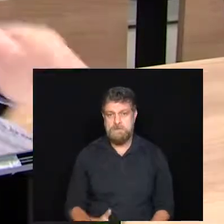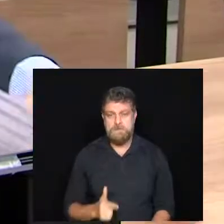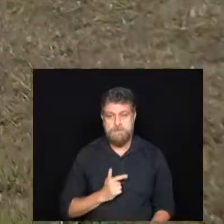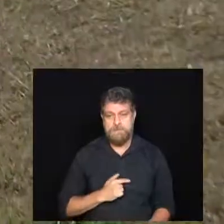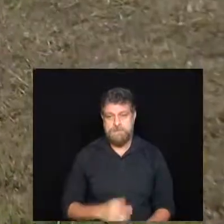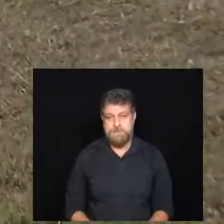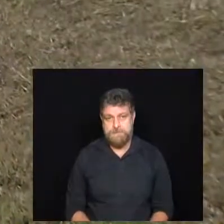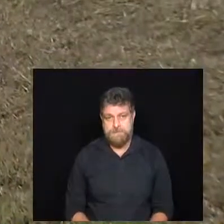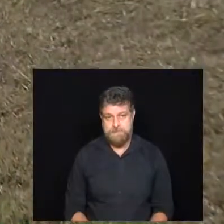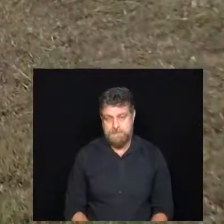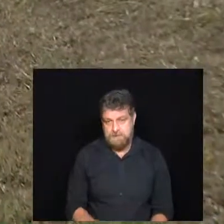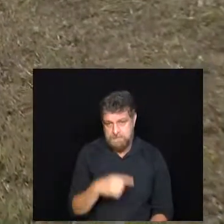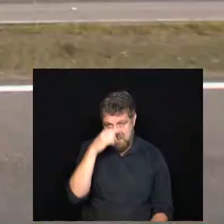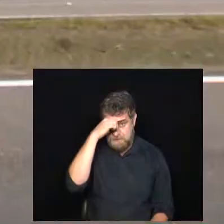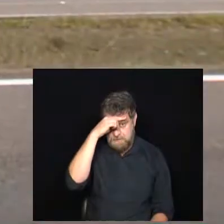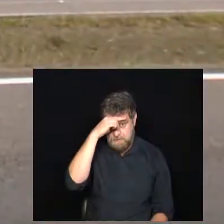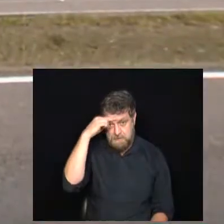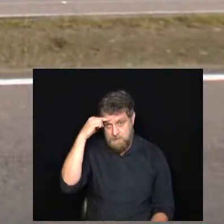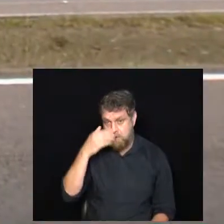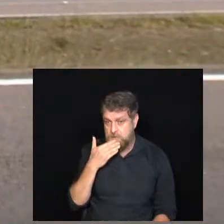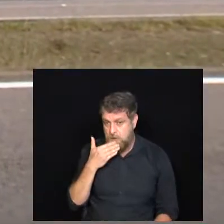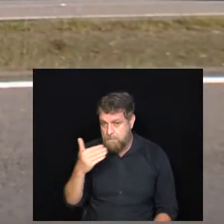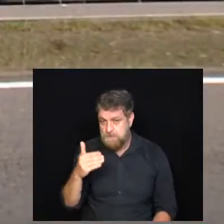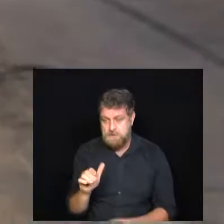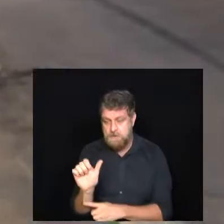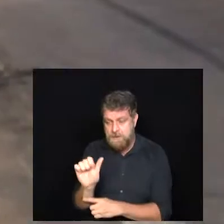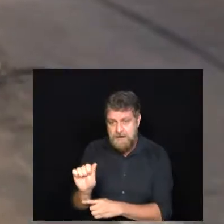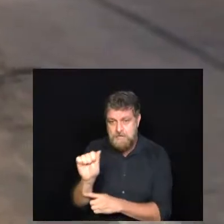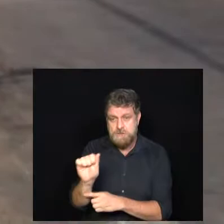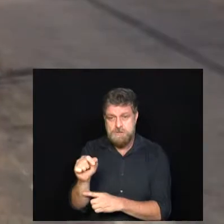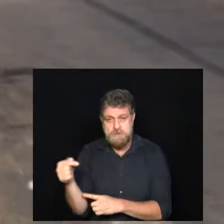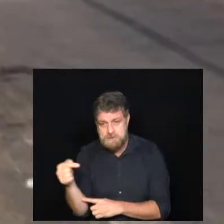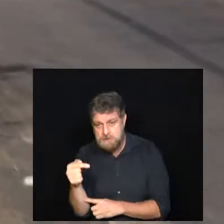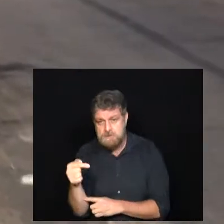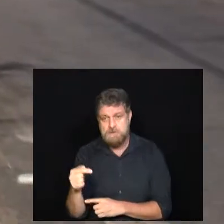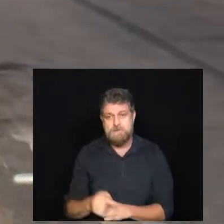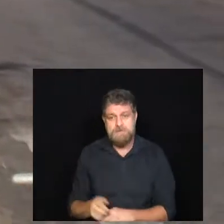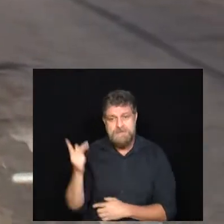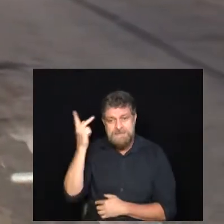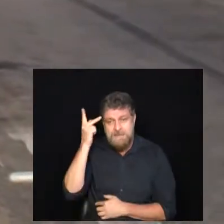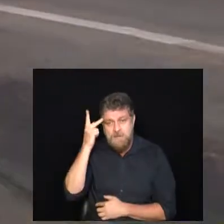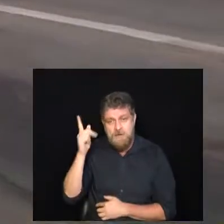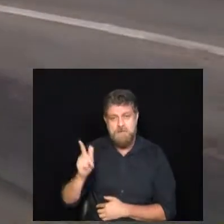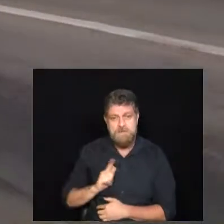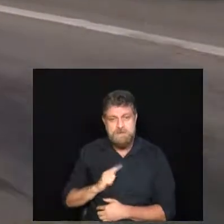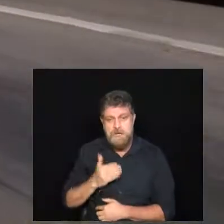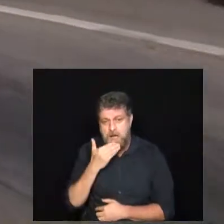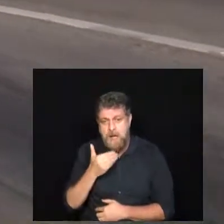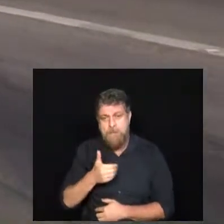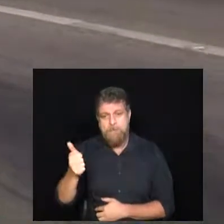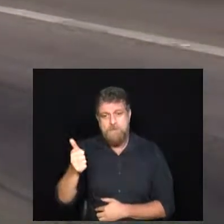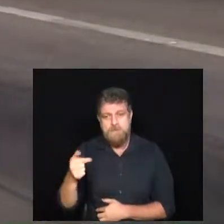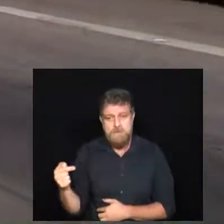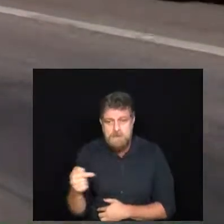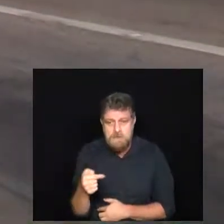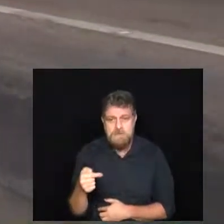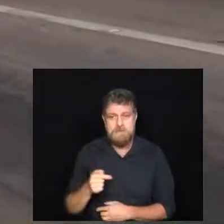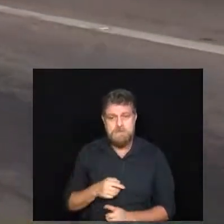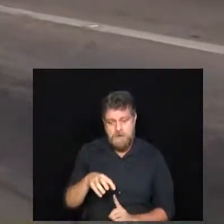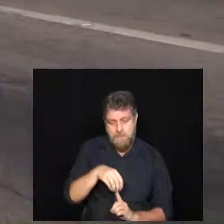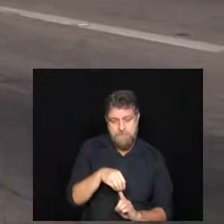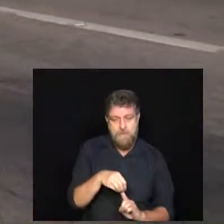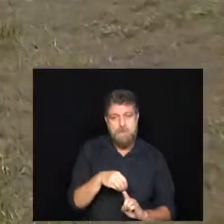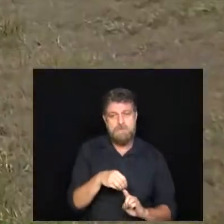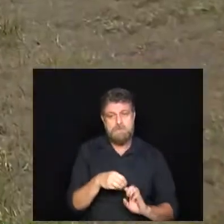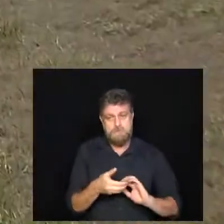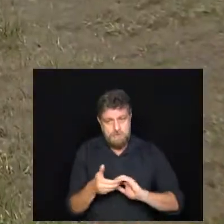Câmara, que apela para a Agência de Transporte do Estado de São Paulo para realizar melhorias nas paradas de ponto de